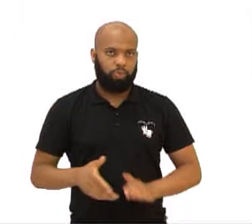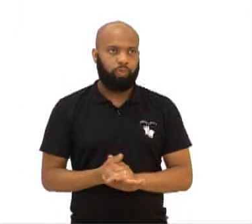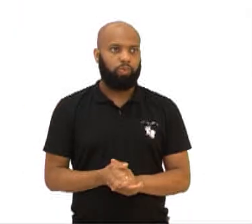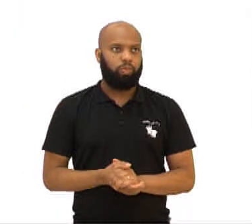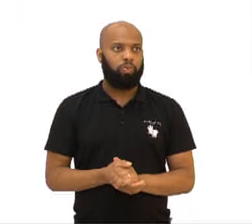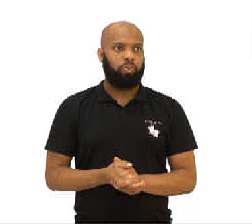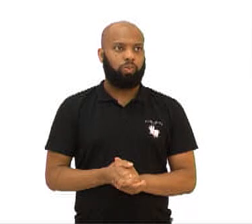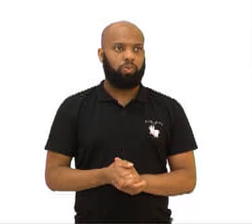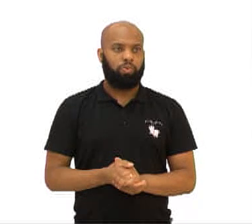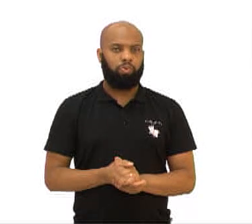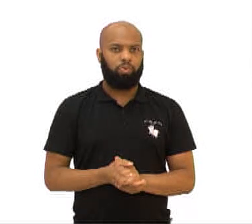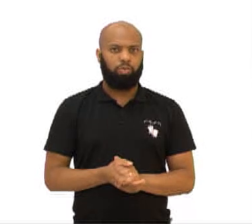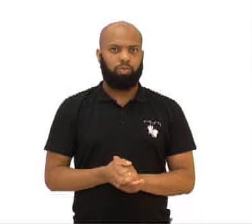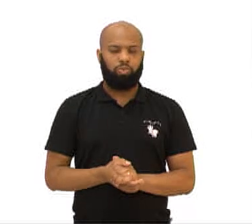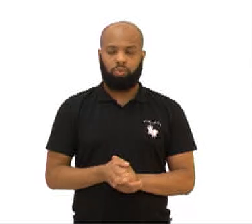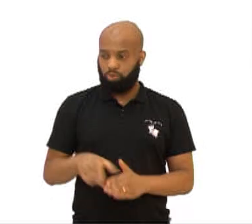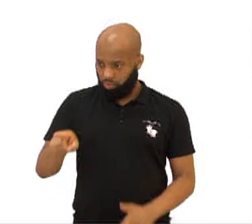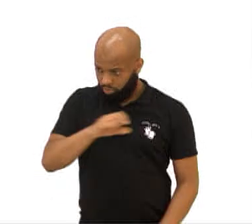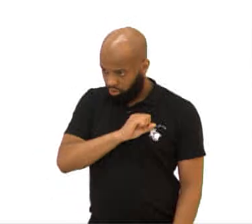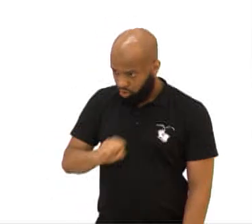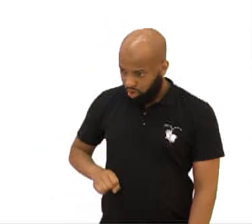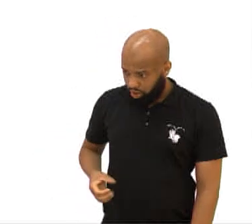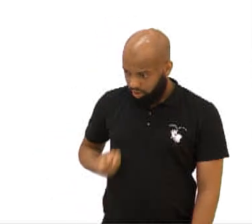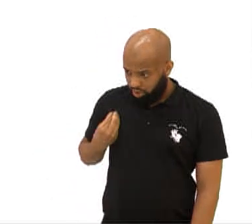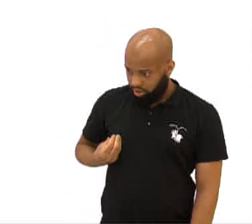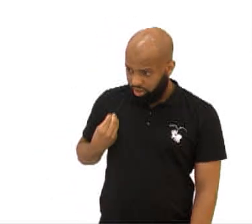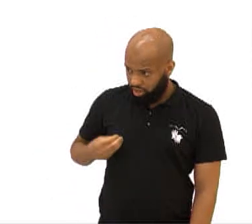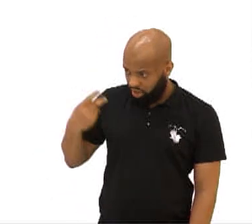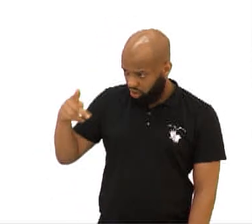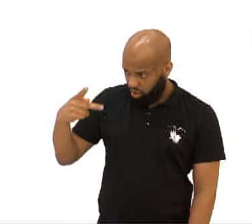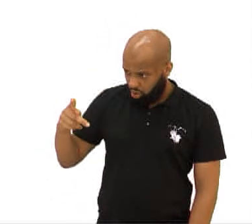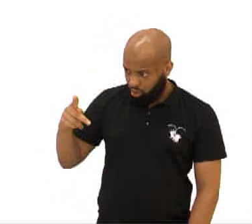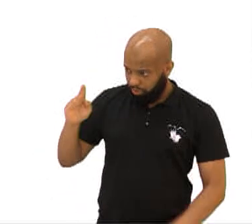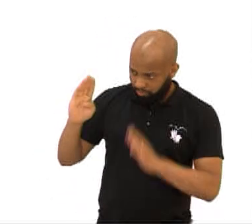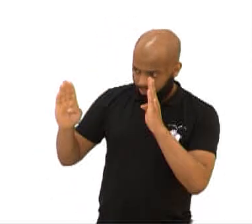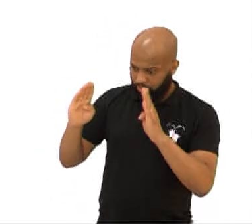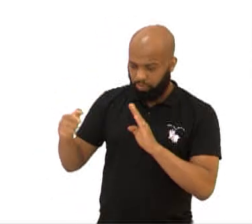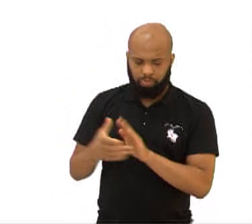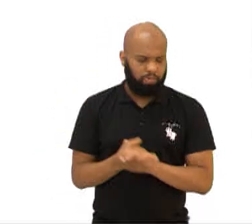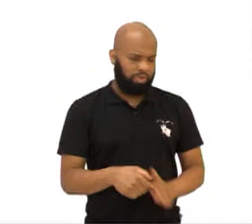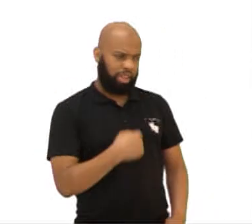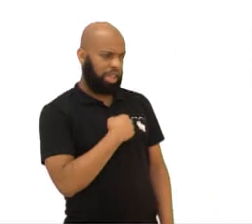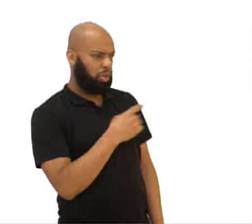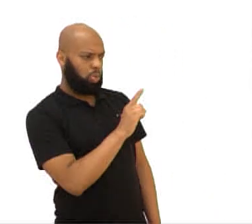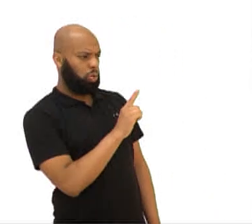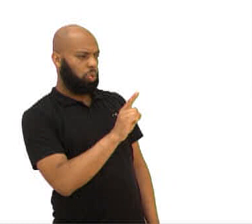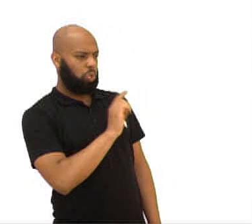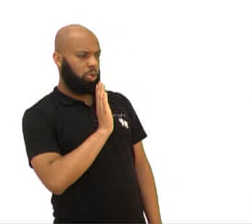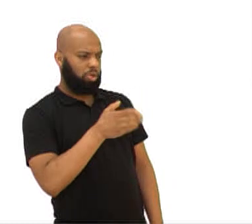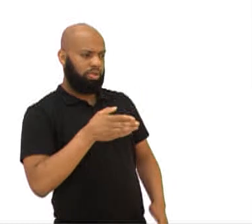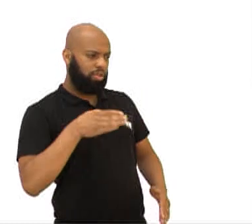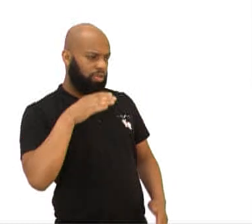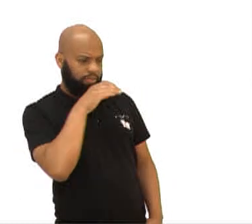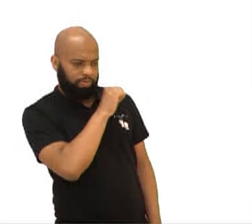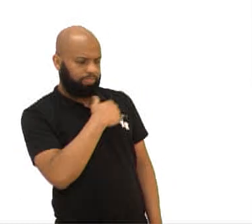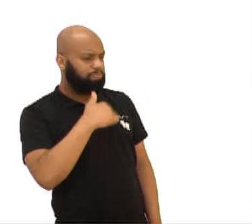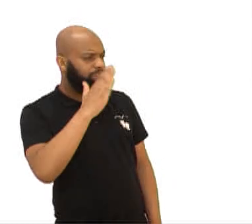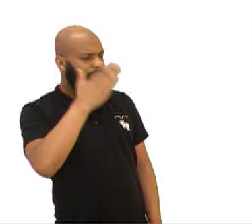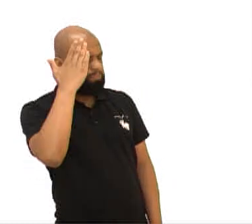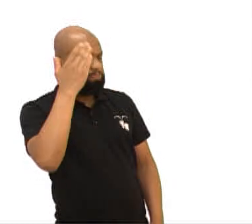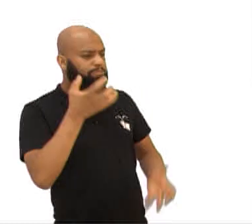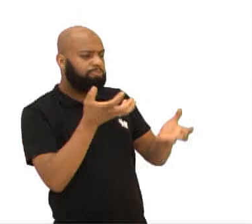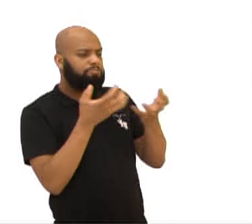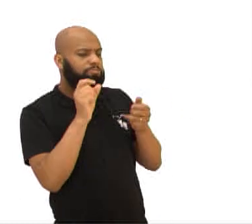O senhor viveu isso na sua época? Eu, particularmente, não. Desde muito cedo, eu sabia que